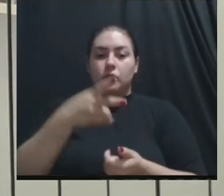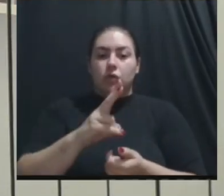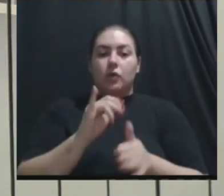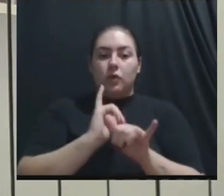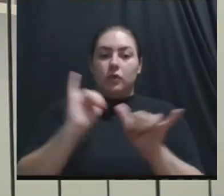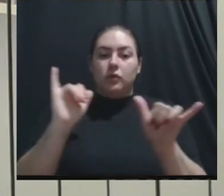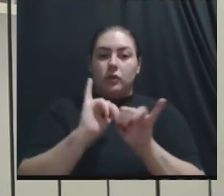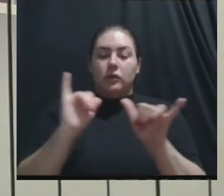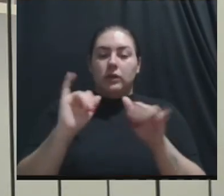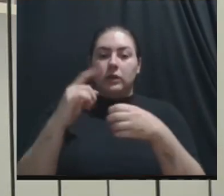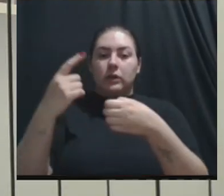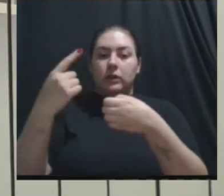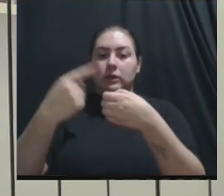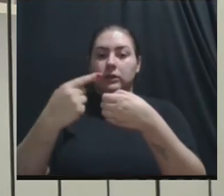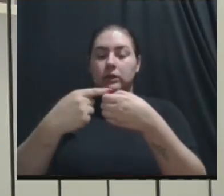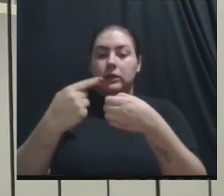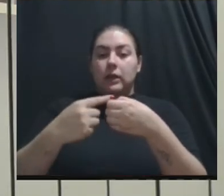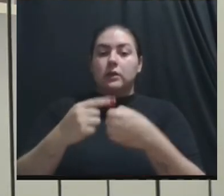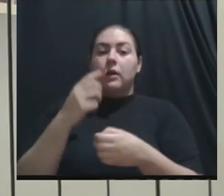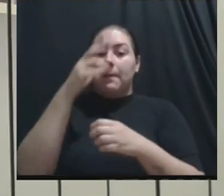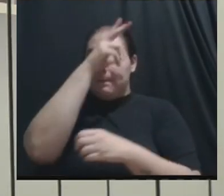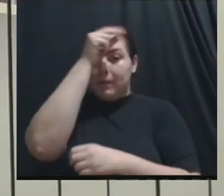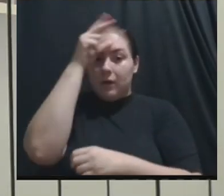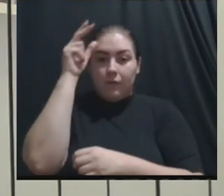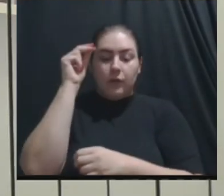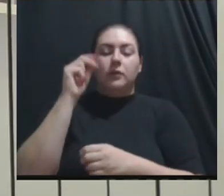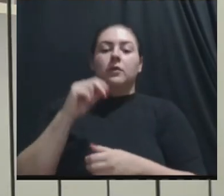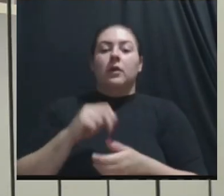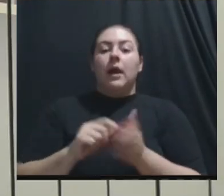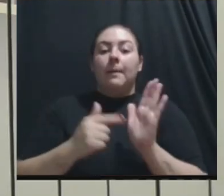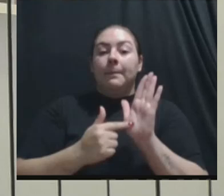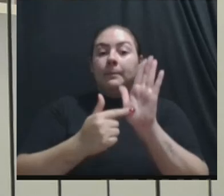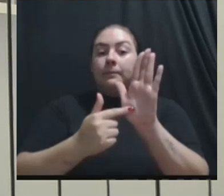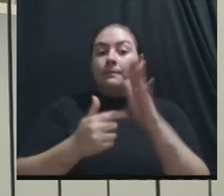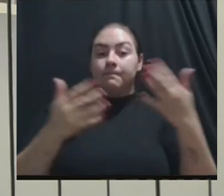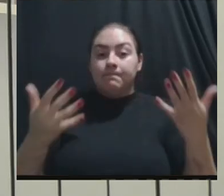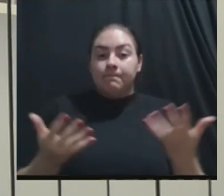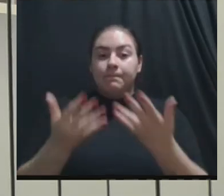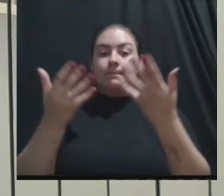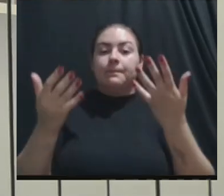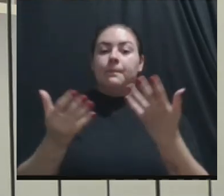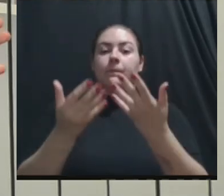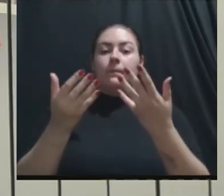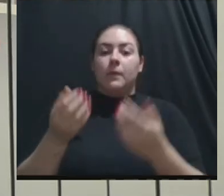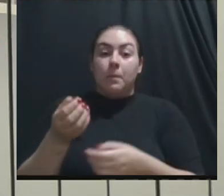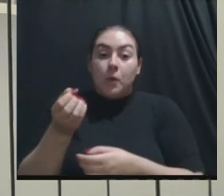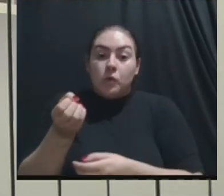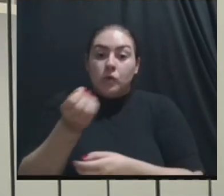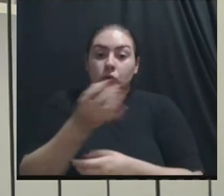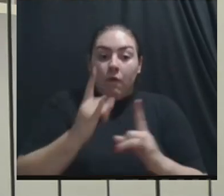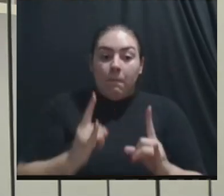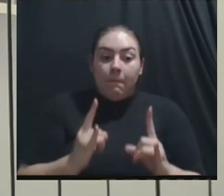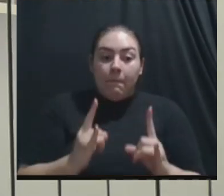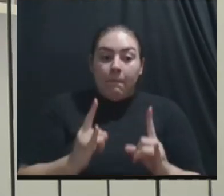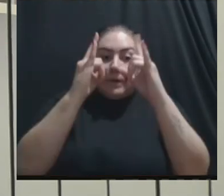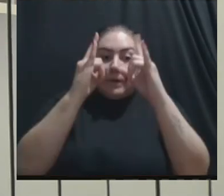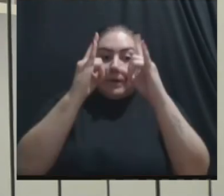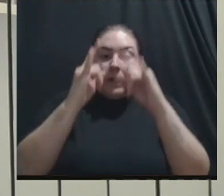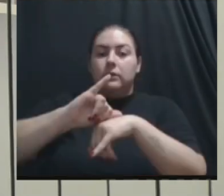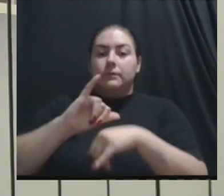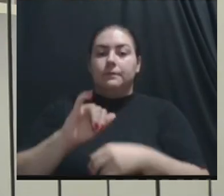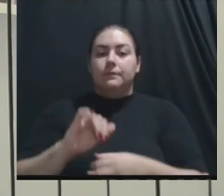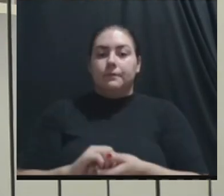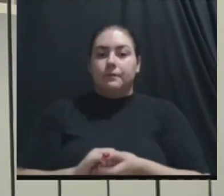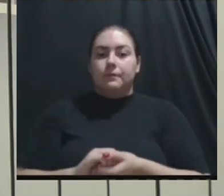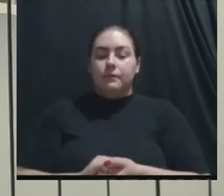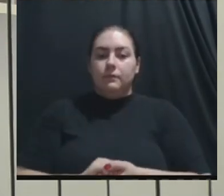Campinas apresentou uma proposta de incentivos para novos empreendimentos no centro. Medidas fiscais e